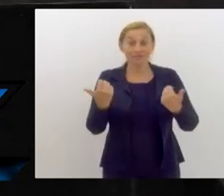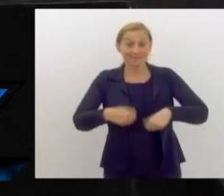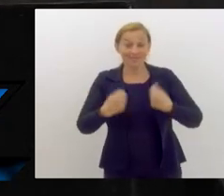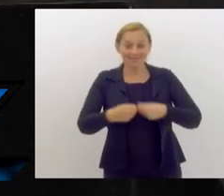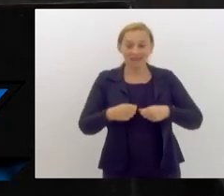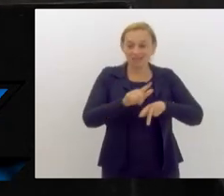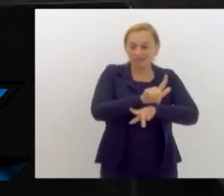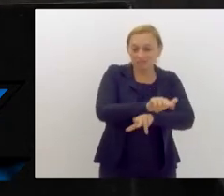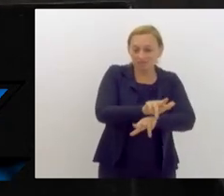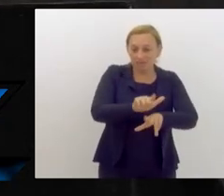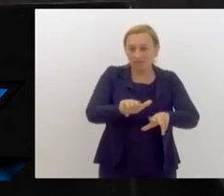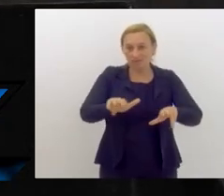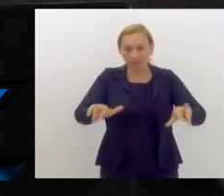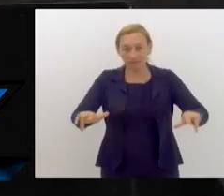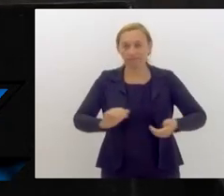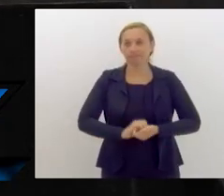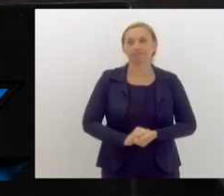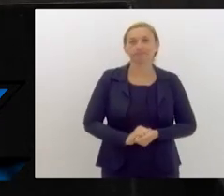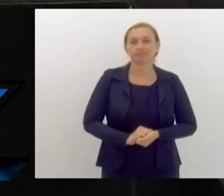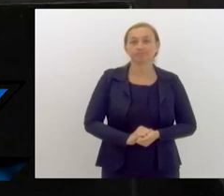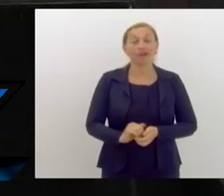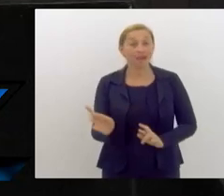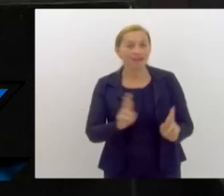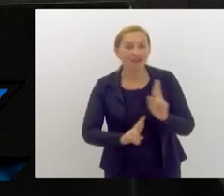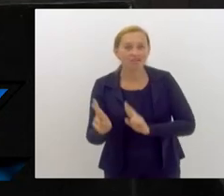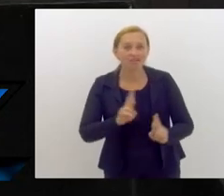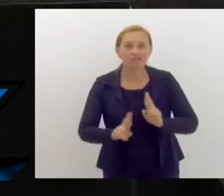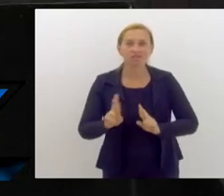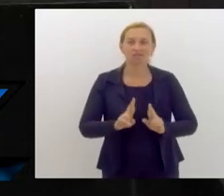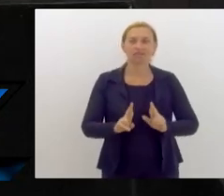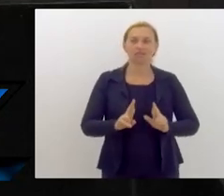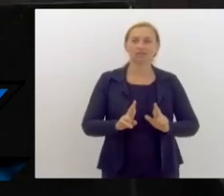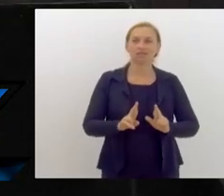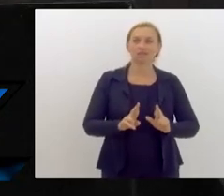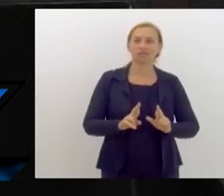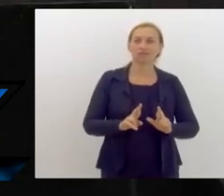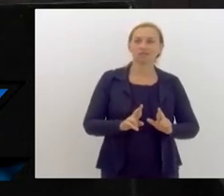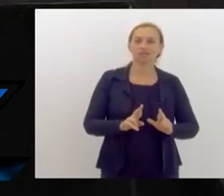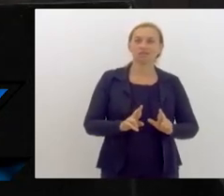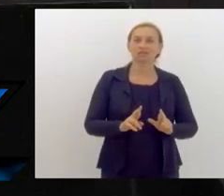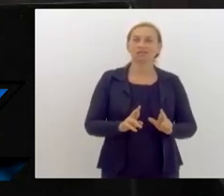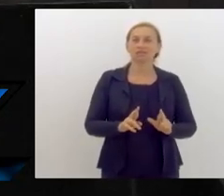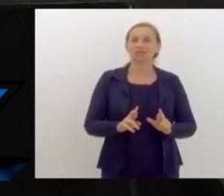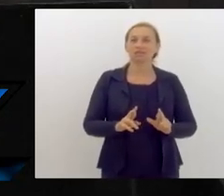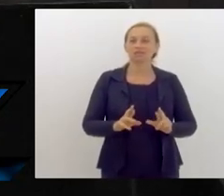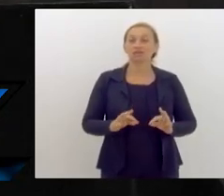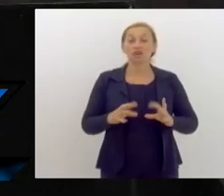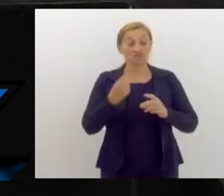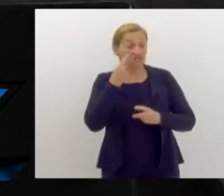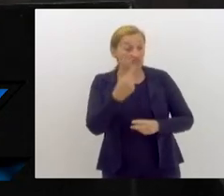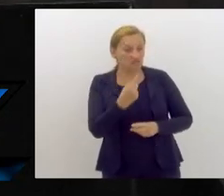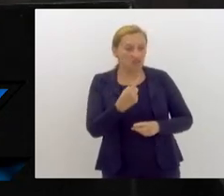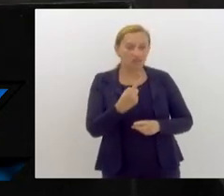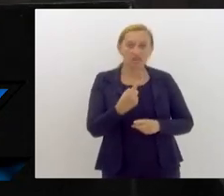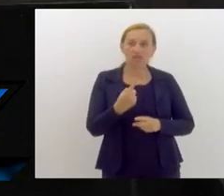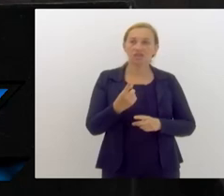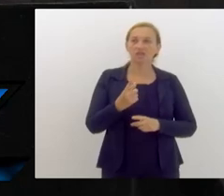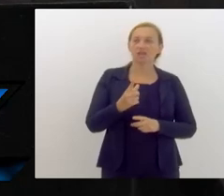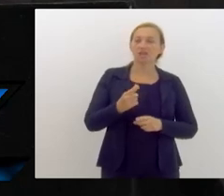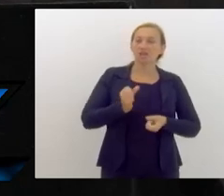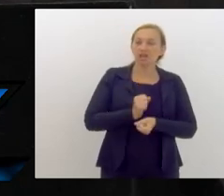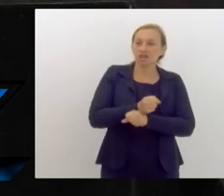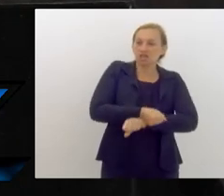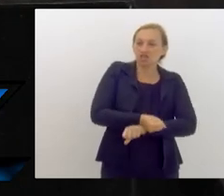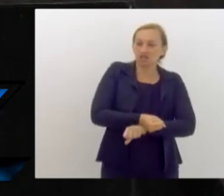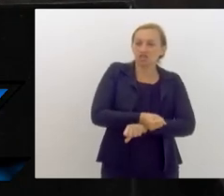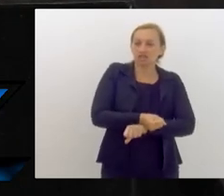vinícolas relacionadas à exportação nós vemos que a lógica escravocrata ainda